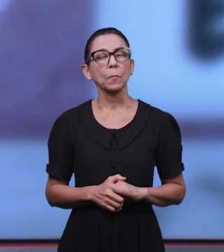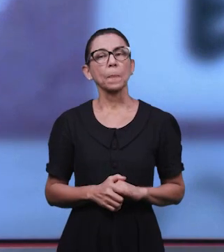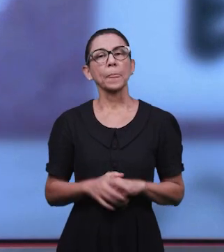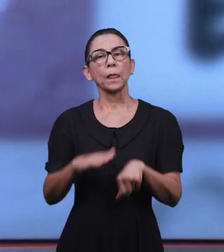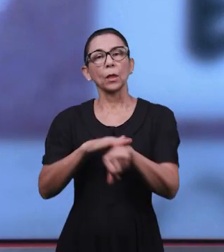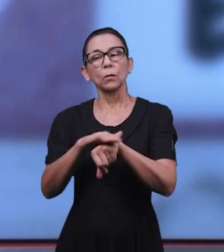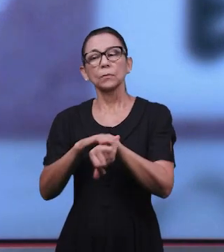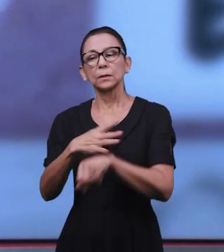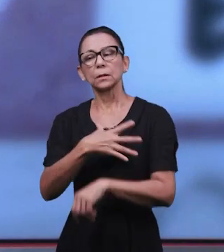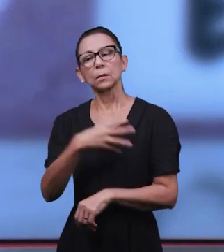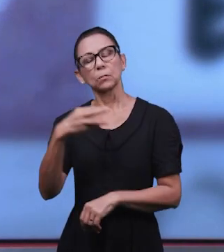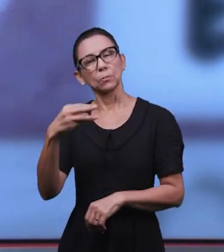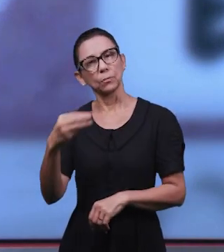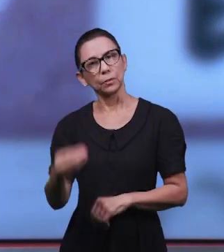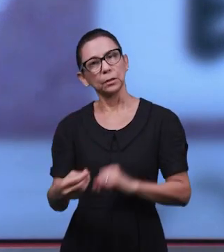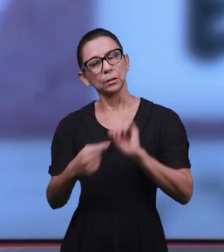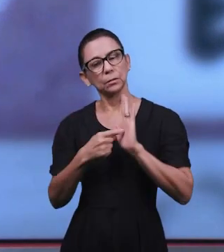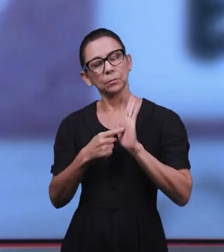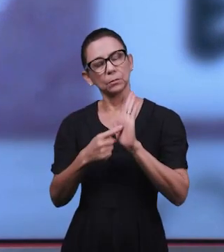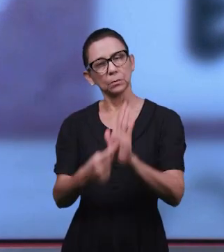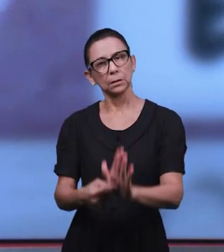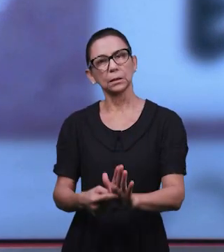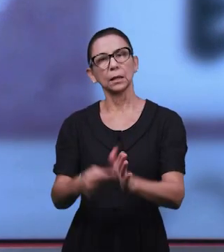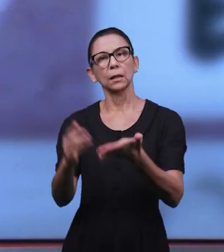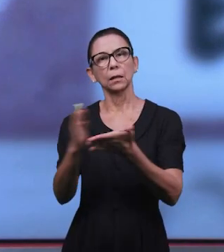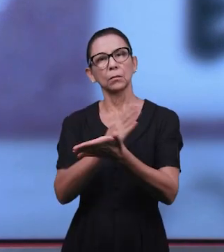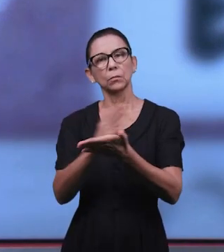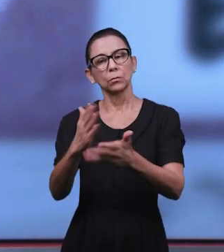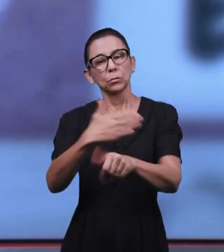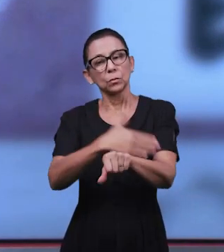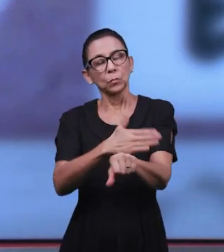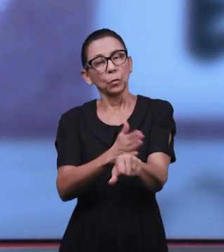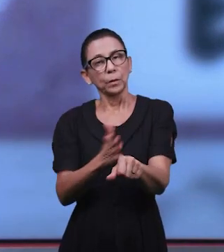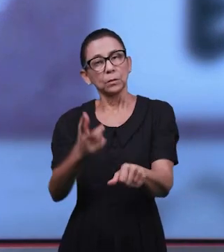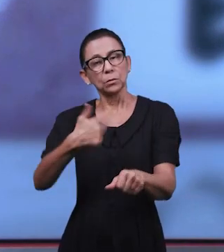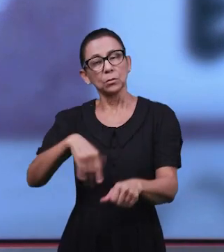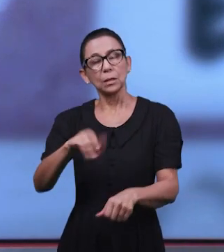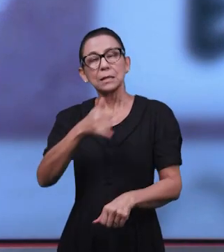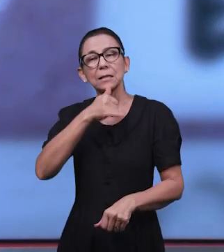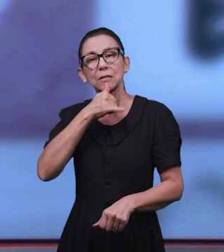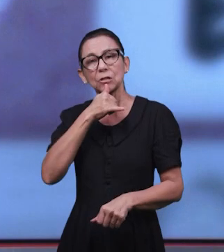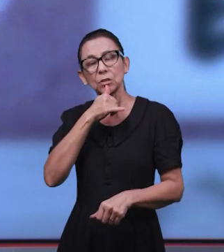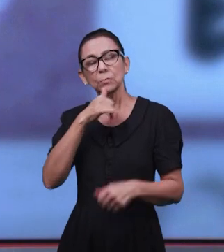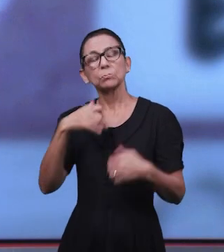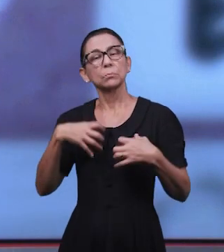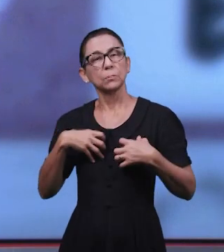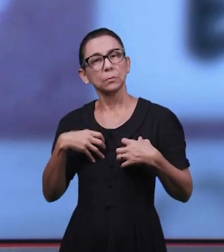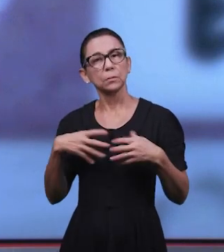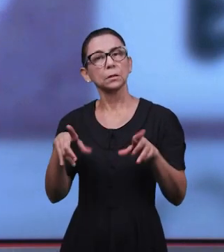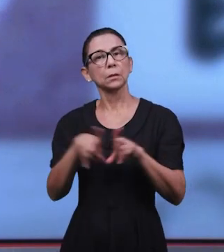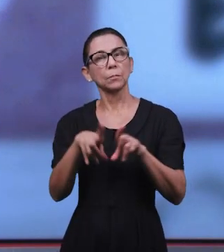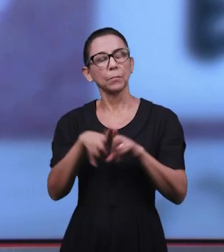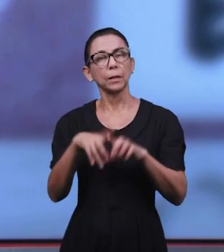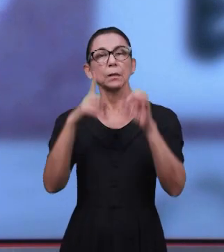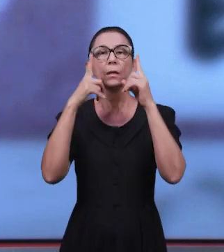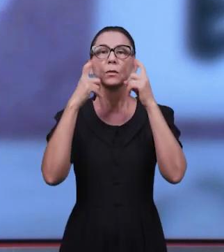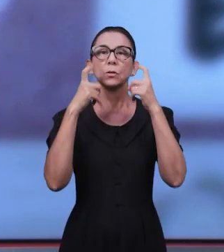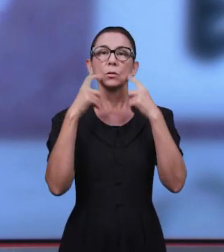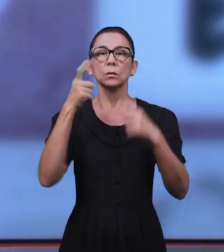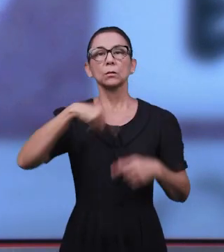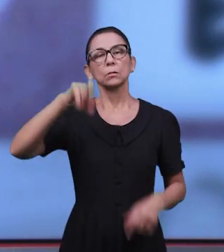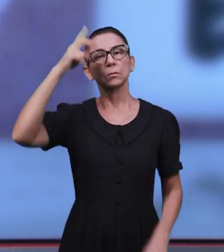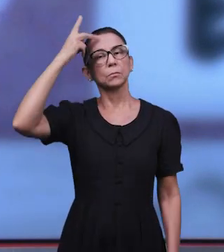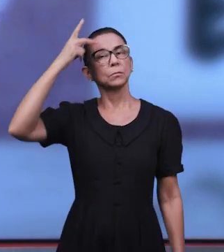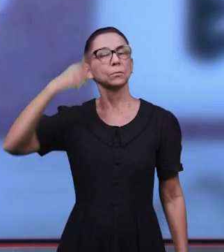filhos, mostrar a eles que em determinados momentos também sentimos tristeza, Também choramos porque